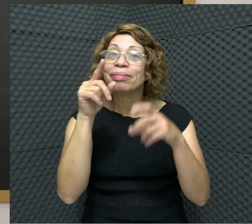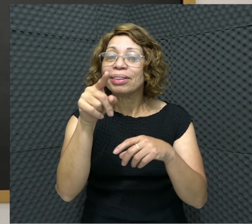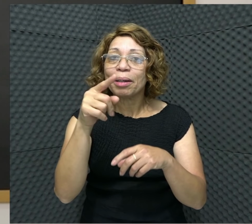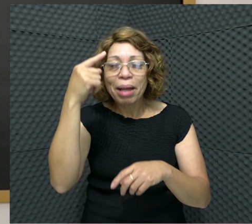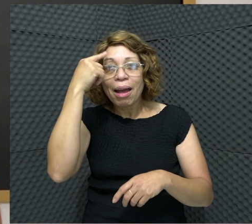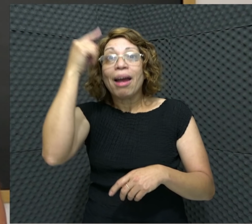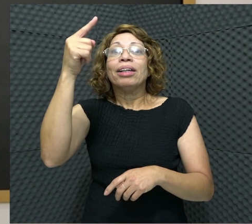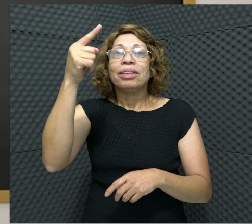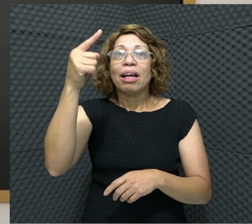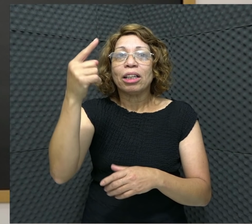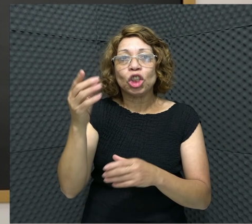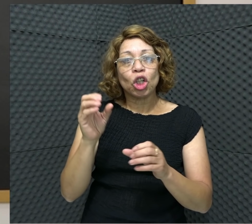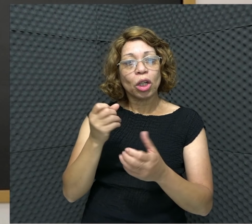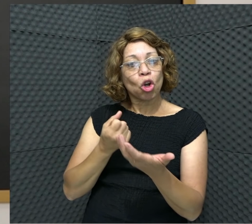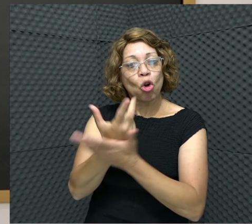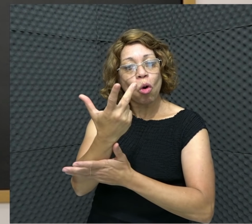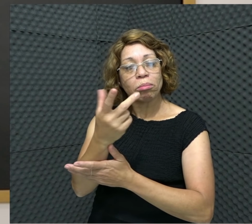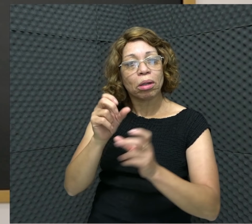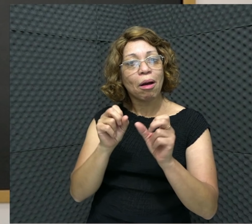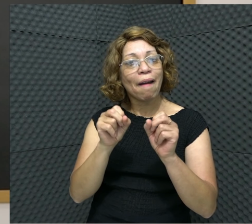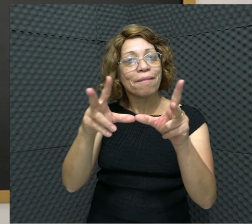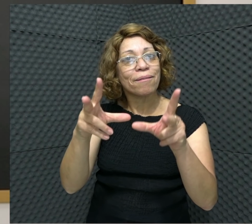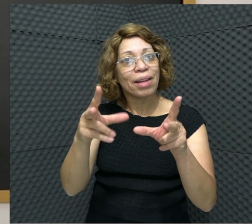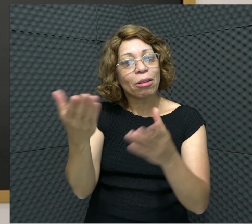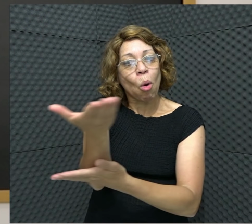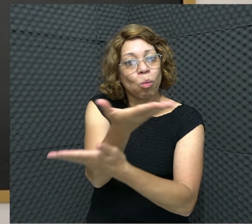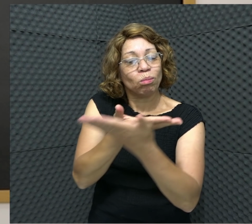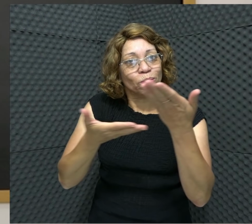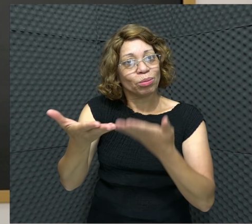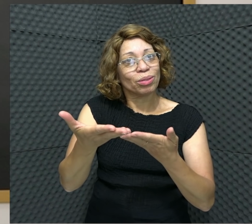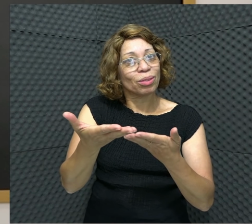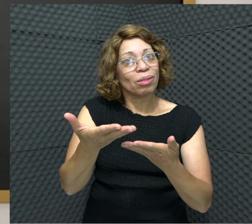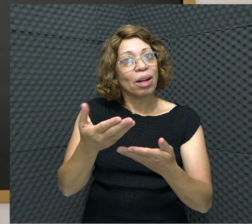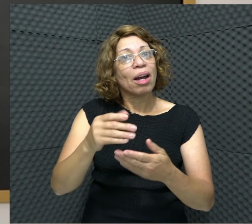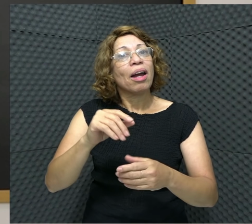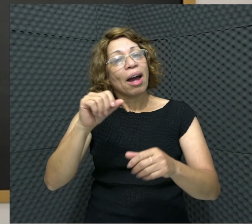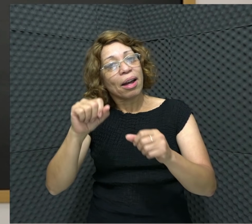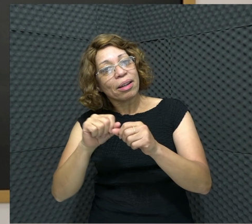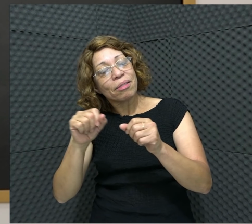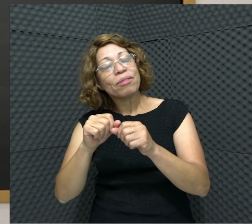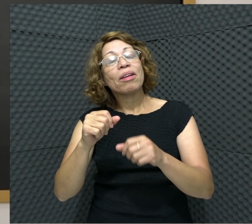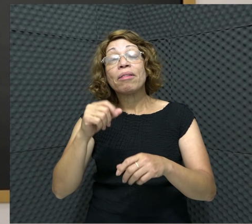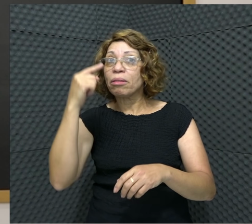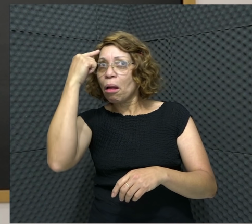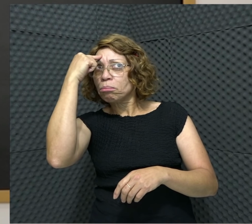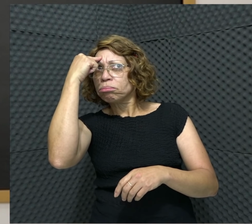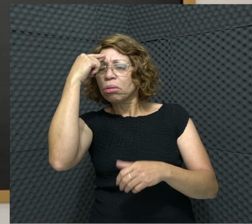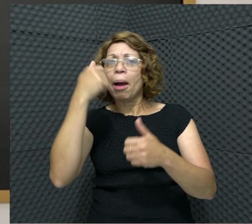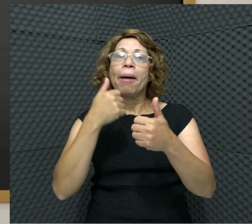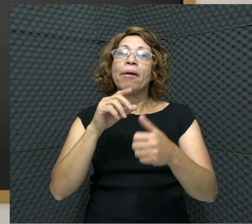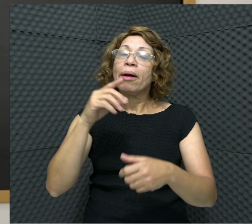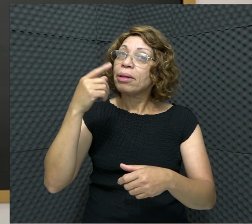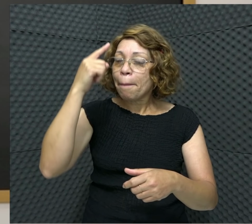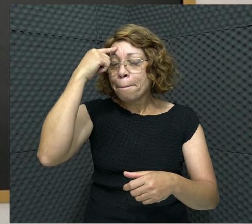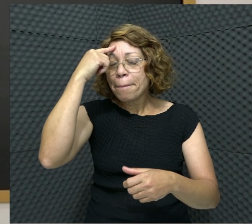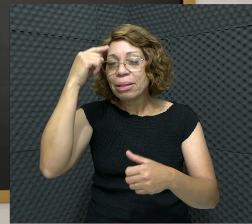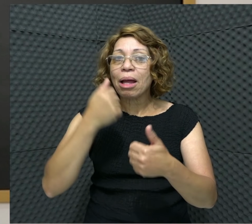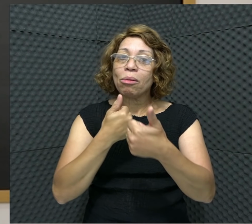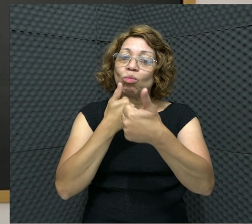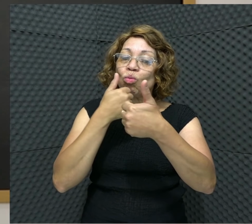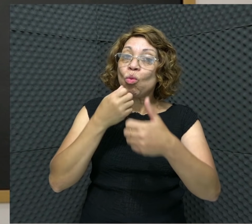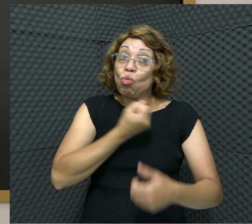essa ideia de comércio traz realmente essa nossa aproximação com os números, que traz a aproximação